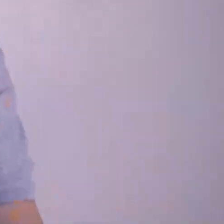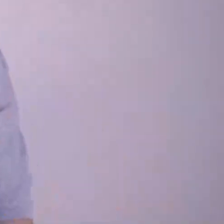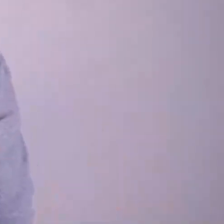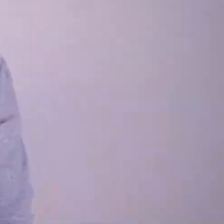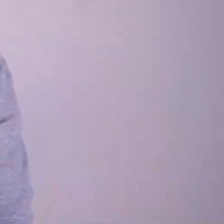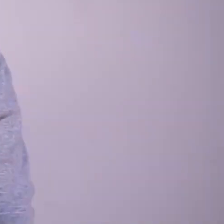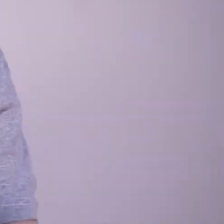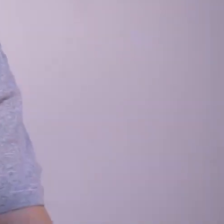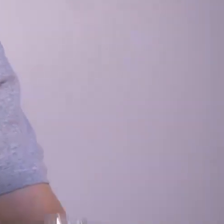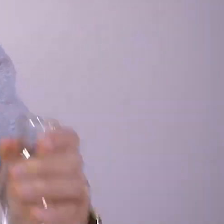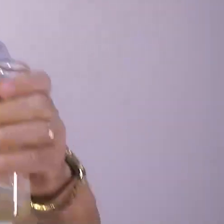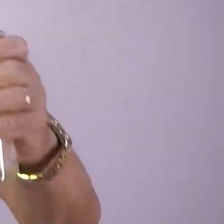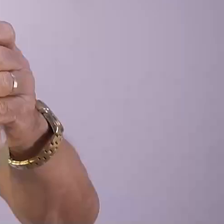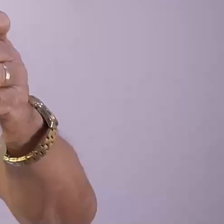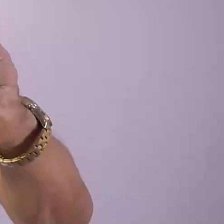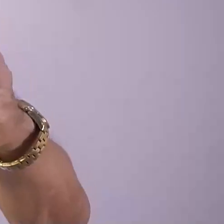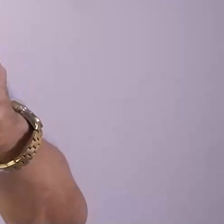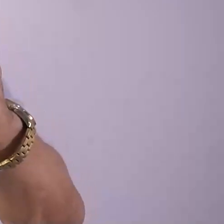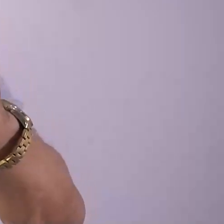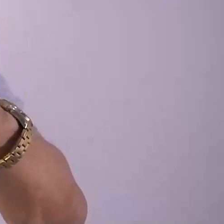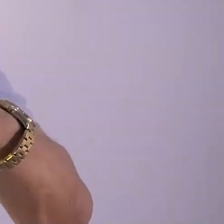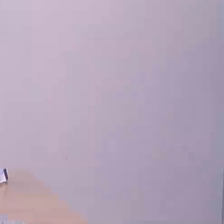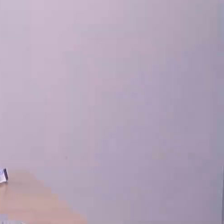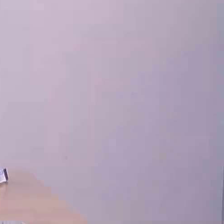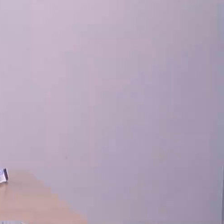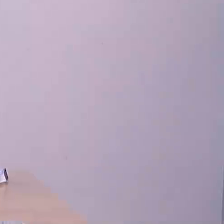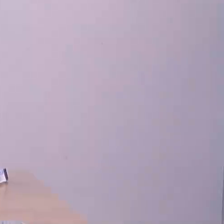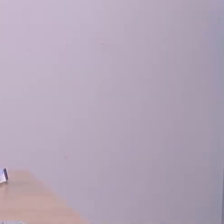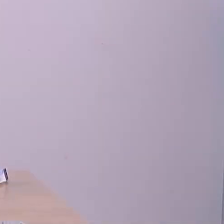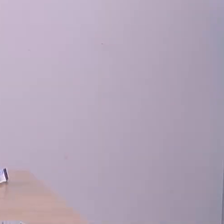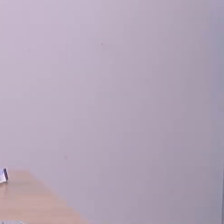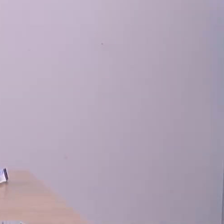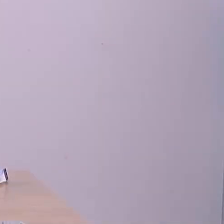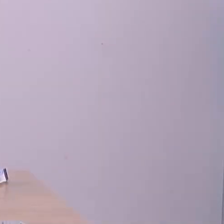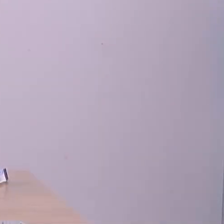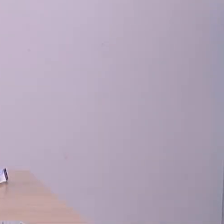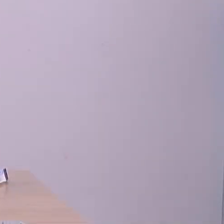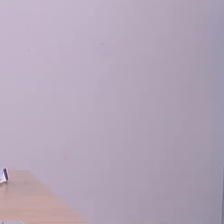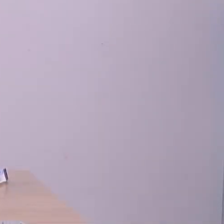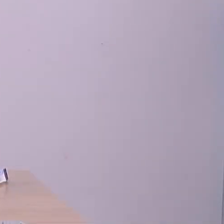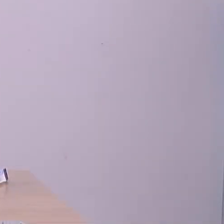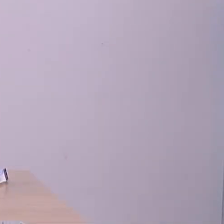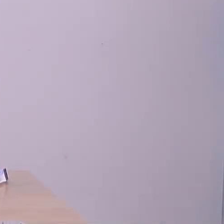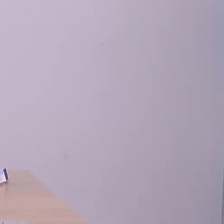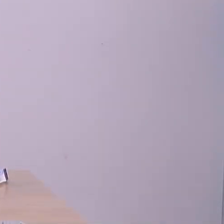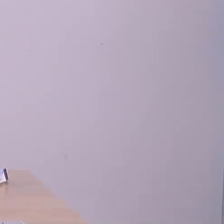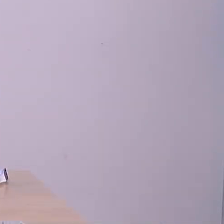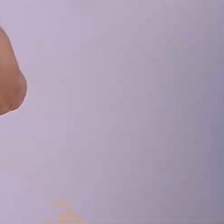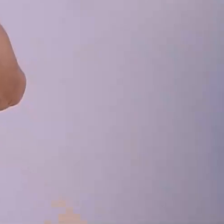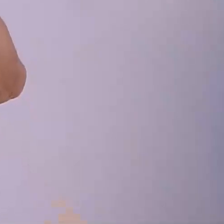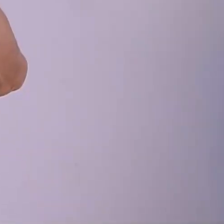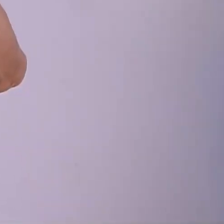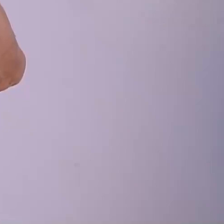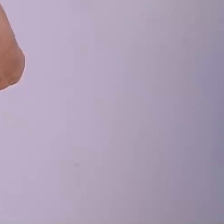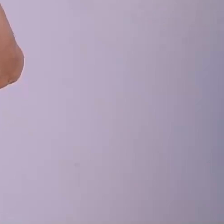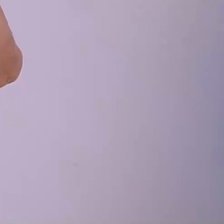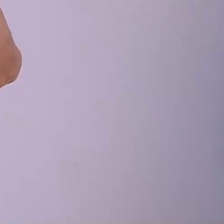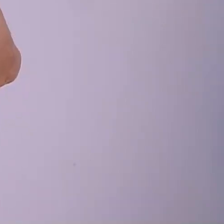balão ao Erlenmeyer. E aí, vamos verificar o que acontece?